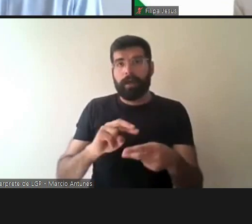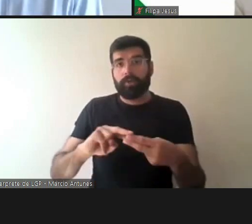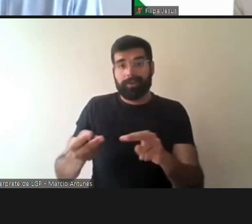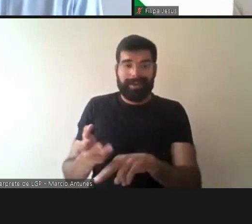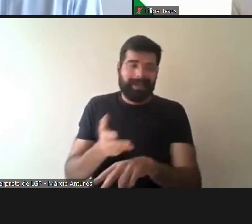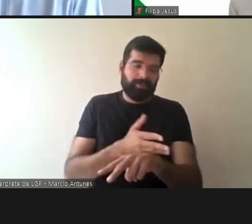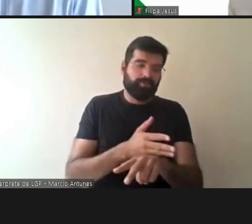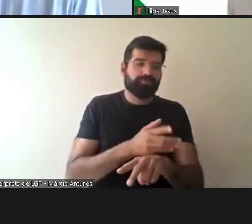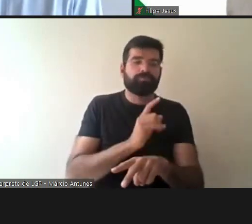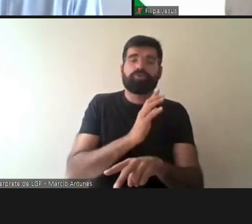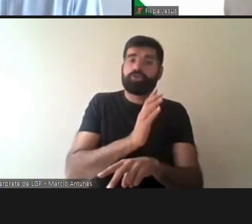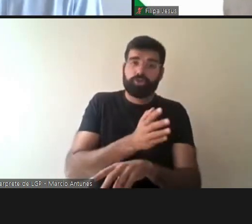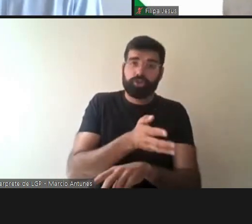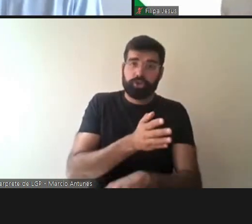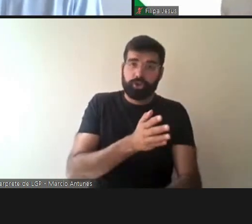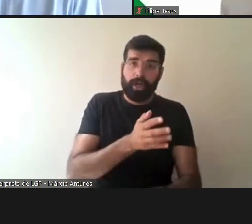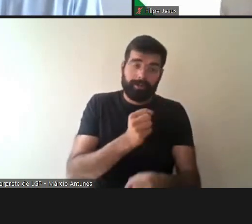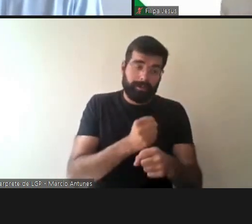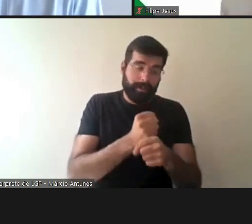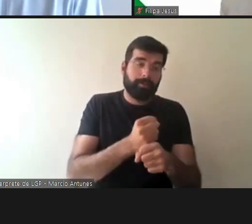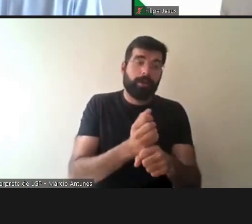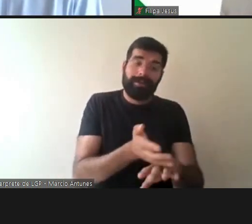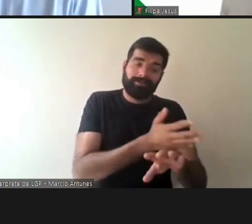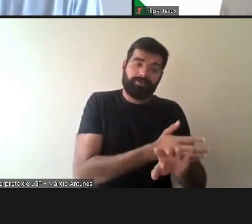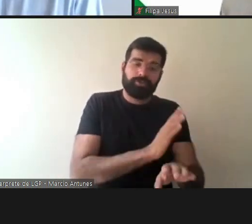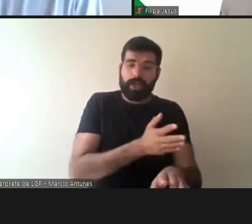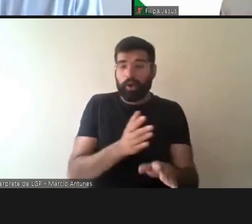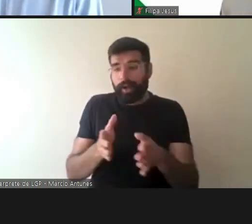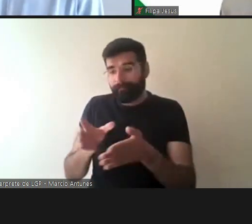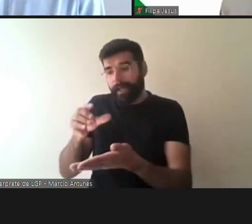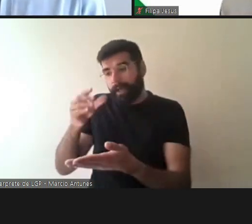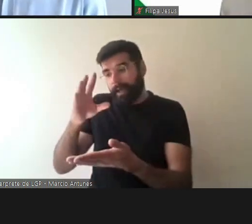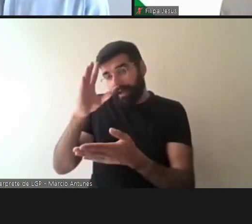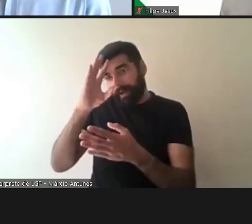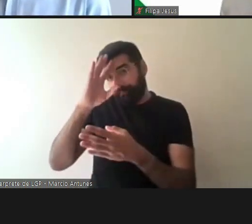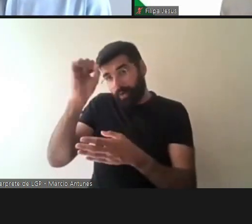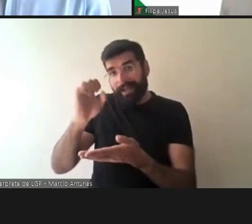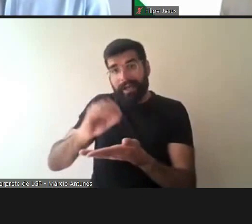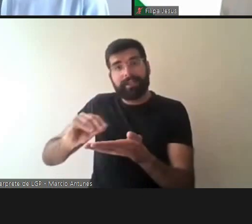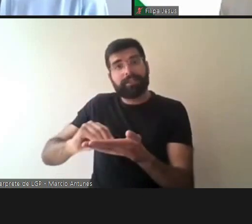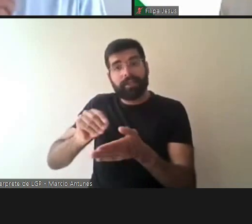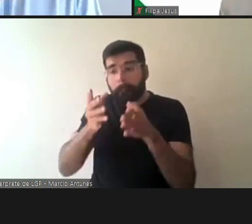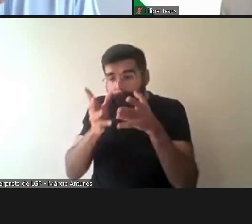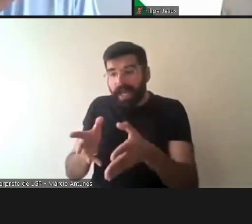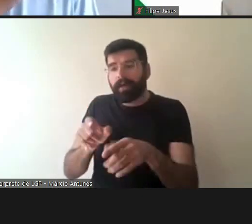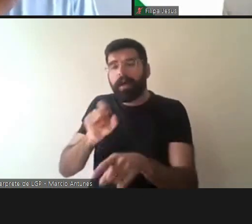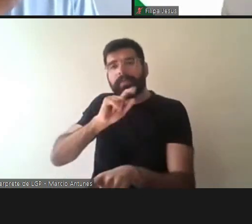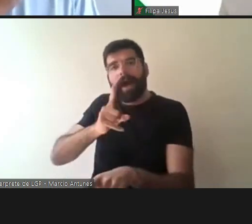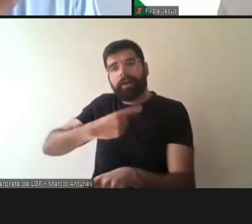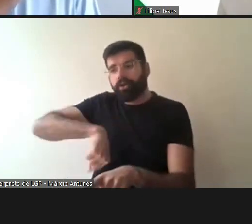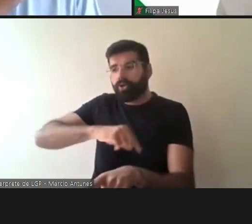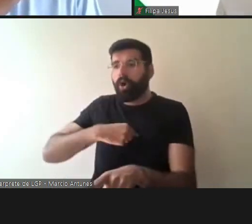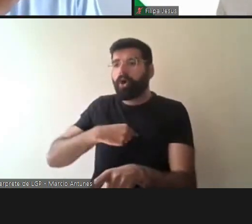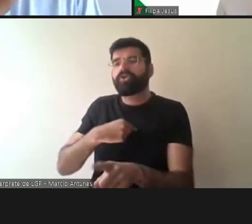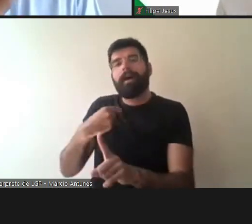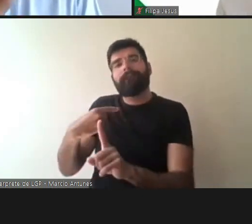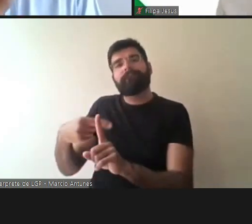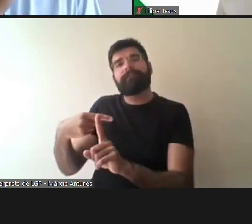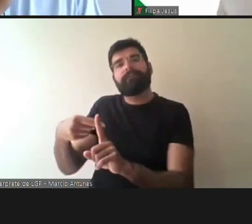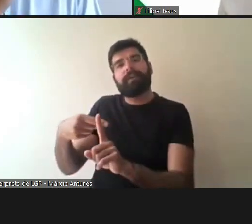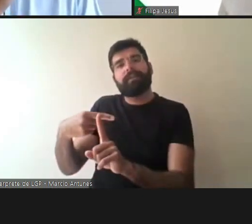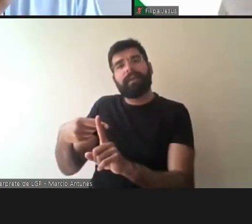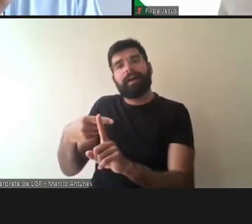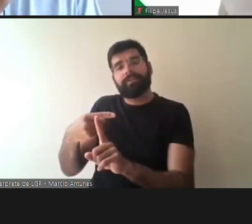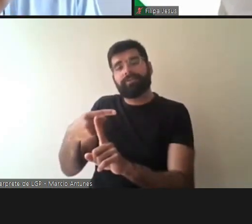sido mais trabalhada, possamos de facto dar aqui um contributo acrescentado e traduzir